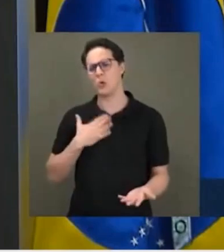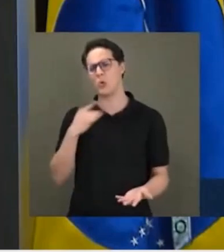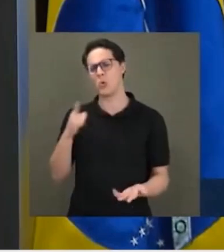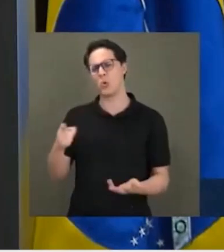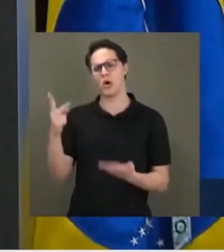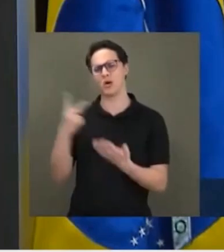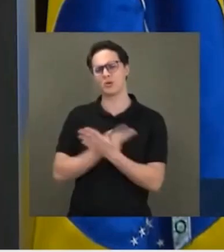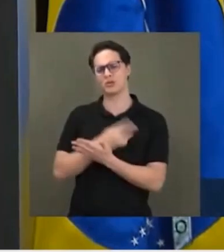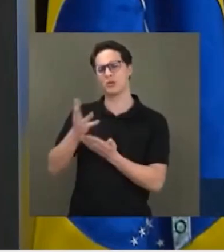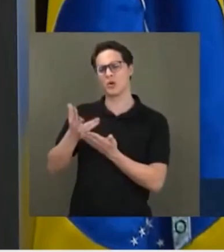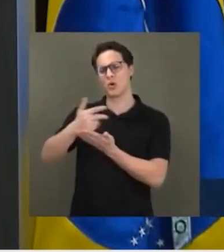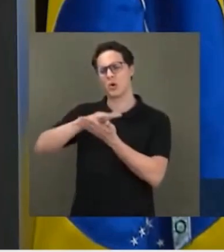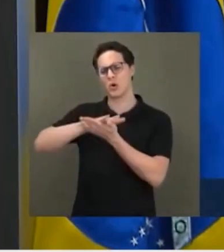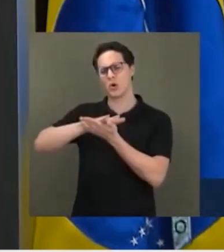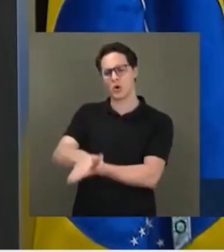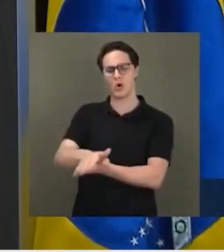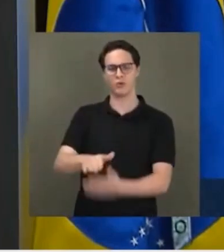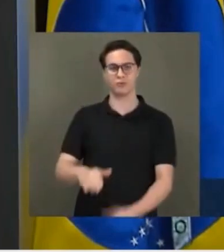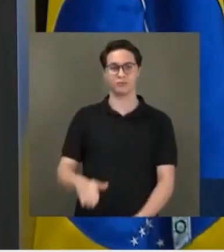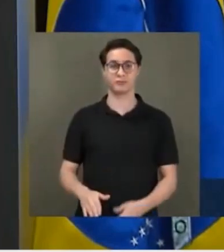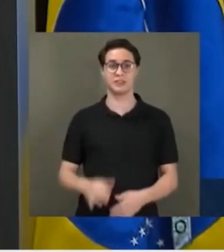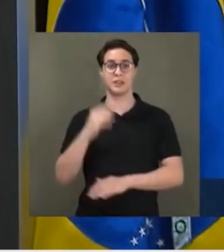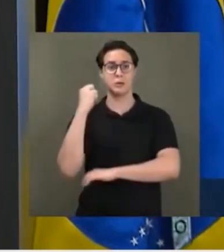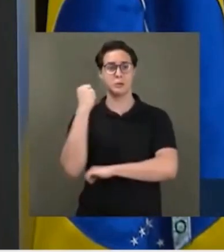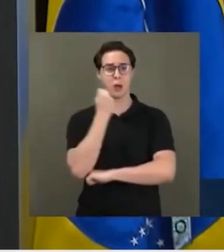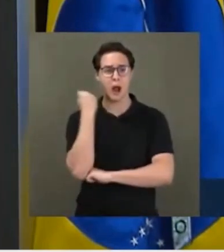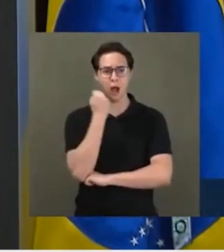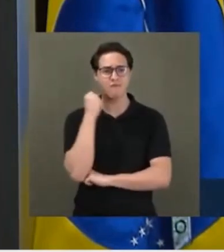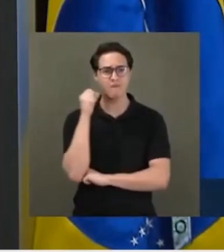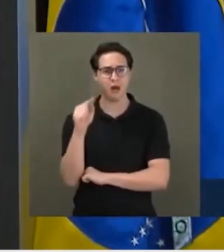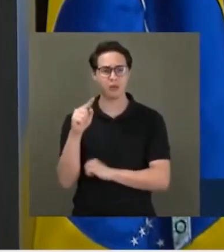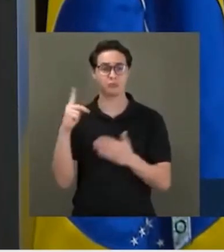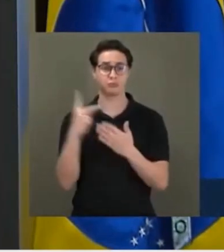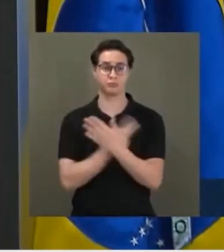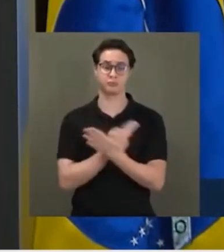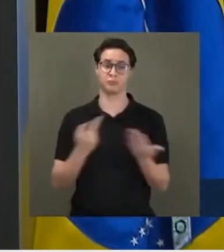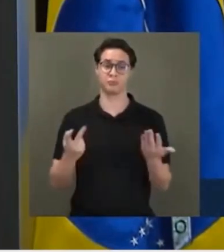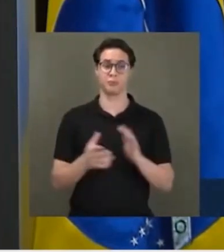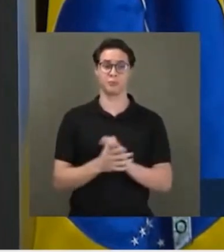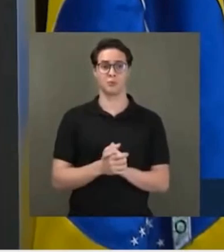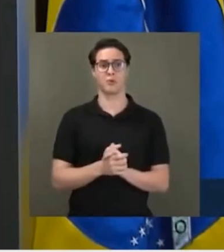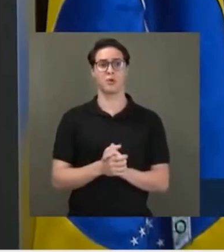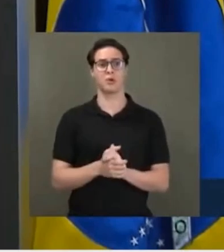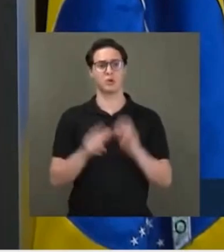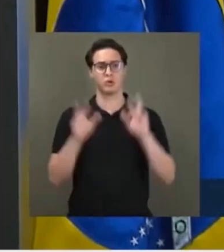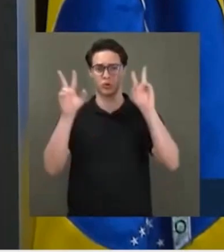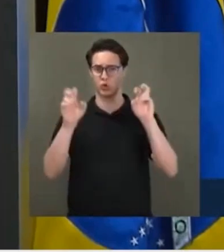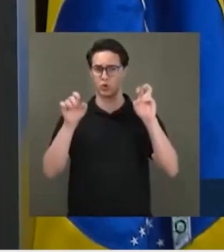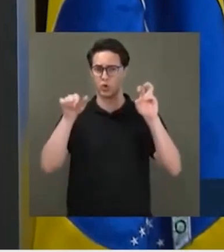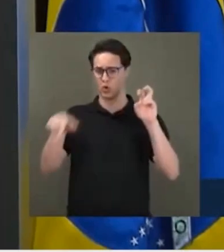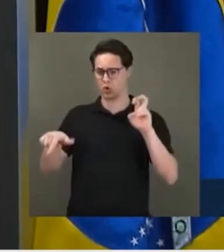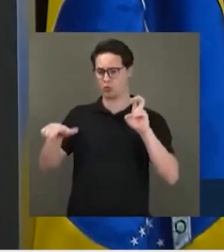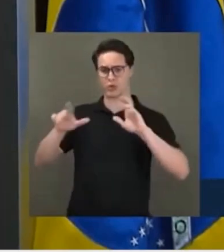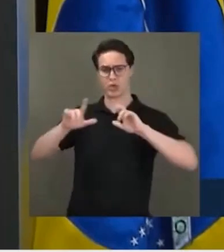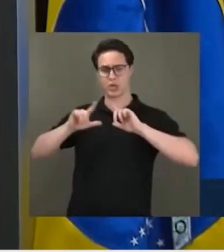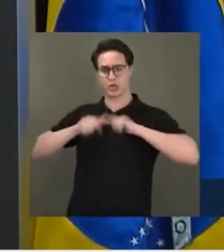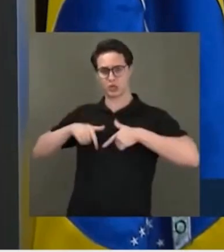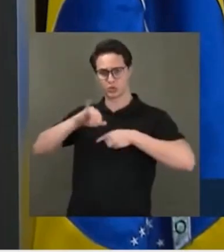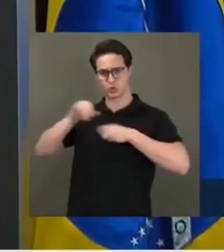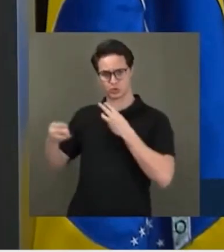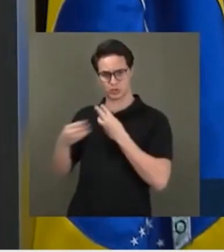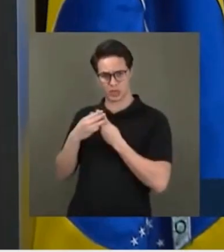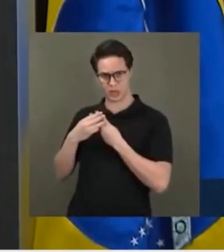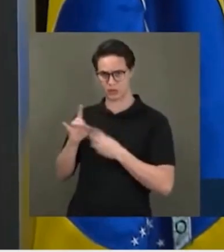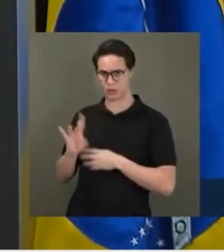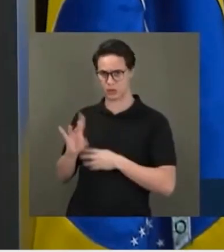holocausto e a gravidade de suas declarações não apenas em relação aos judeus